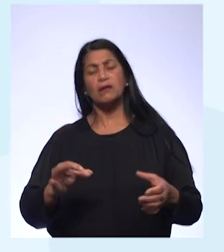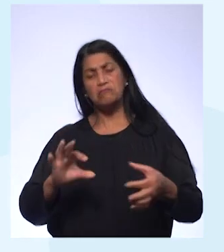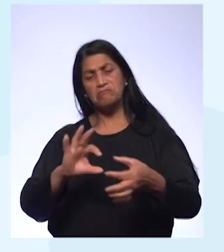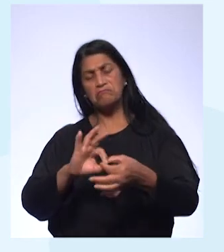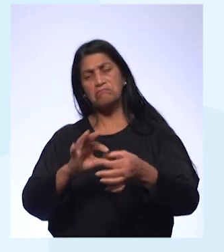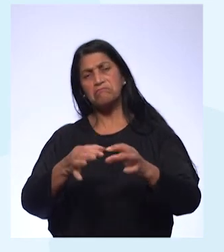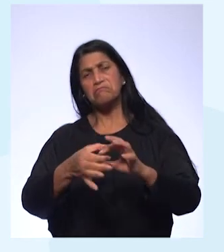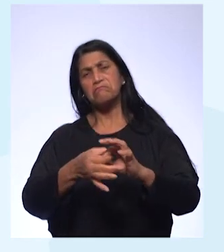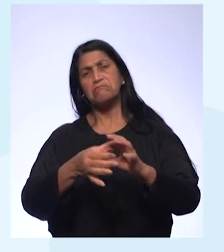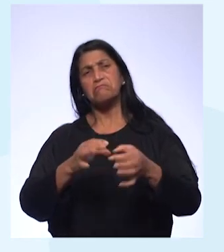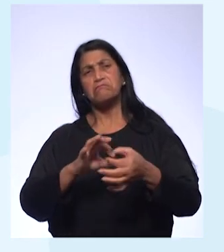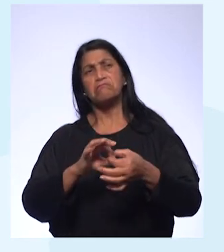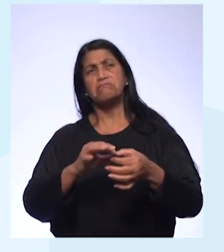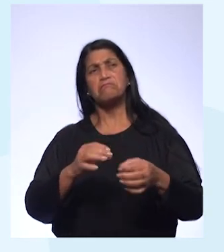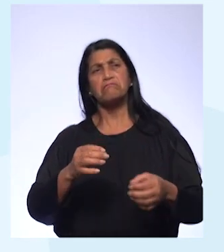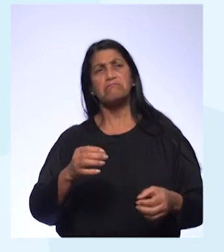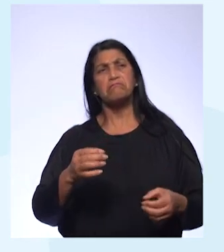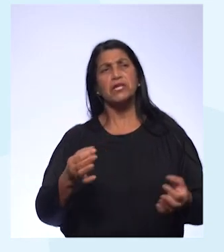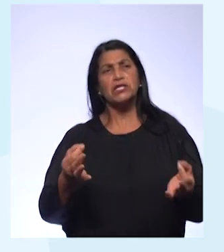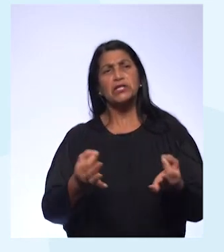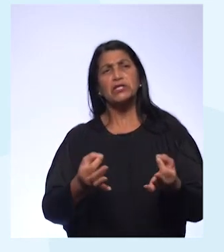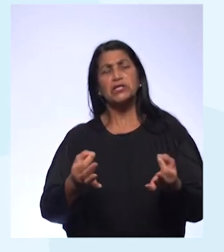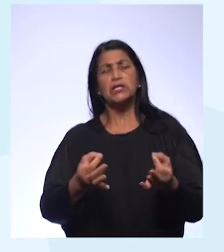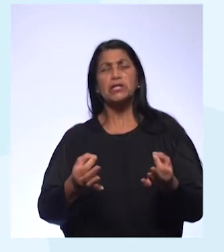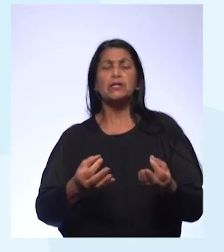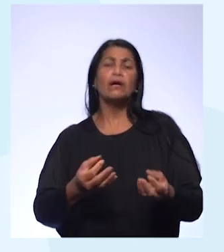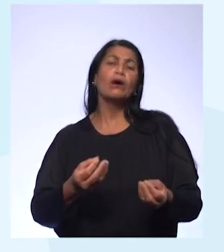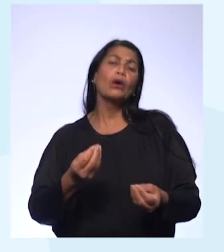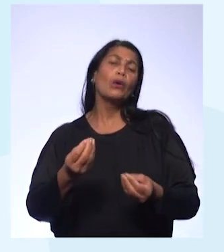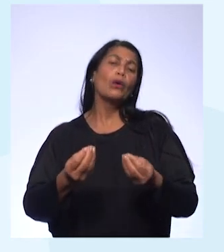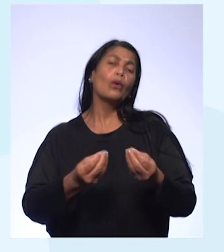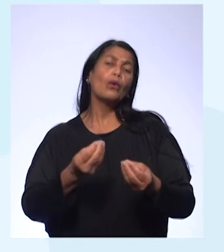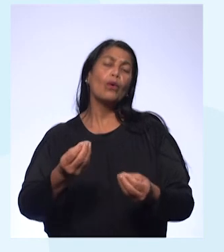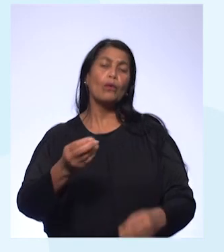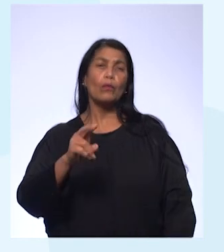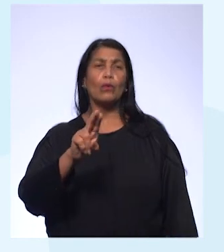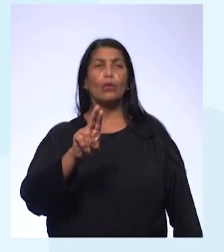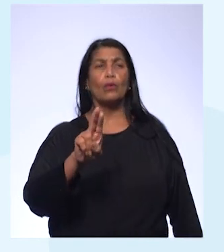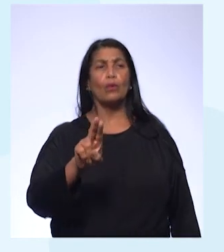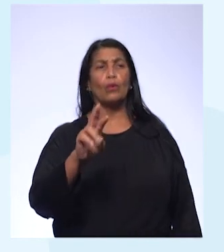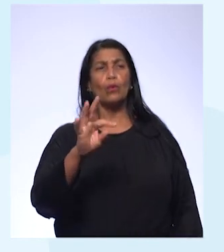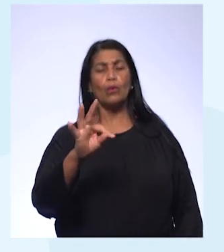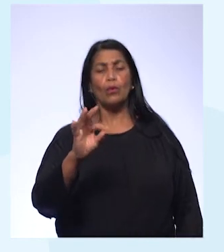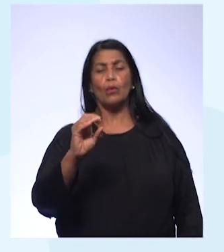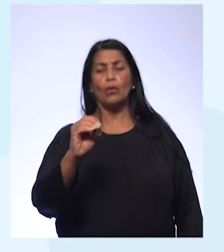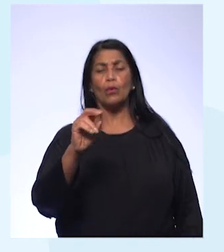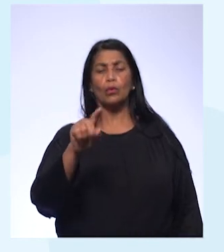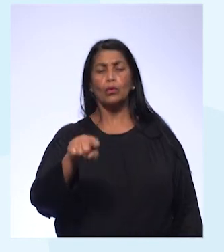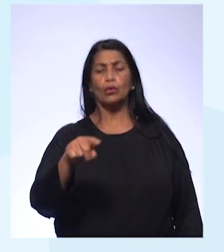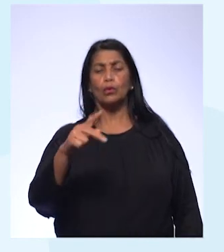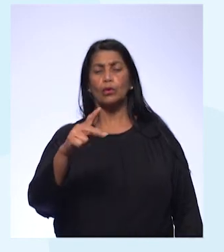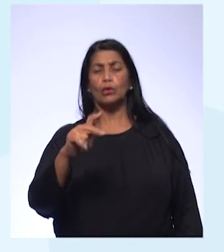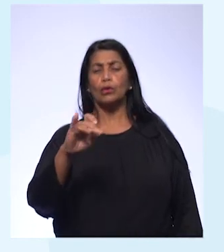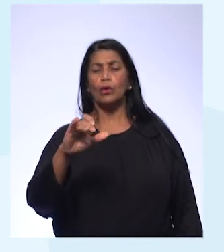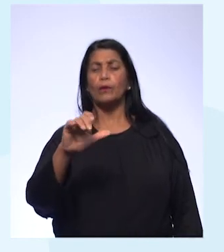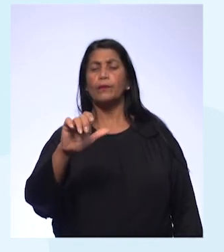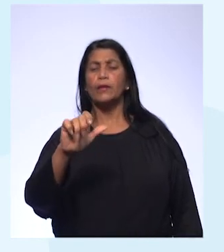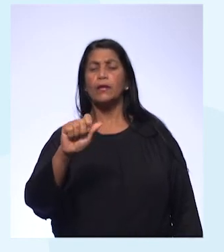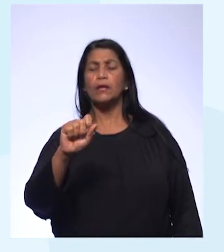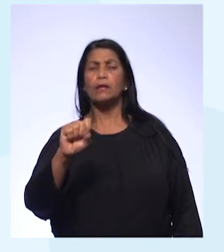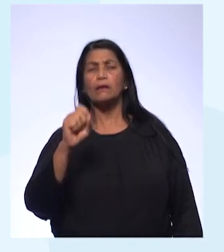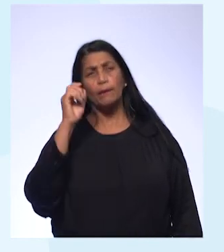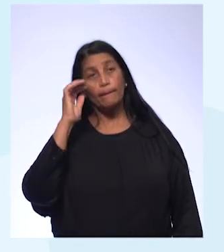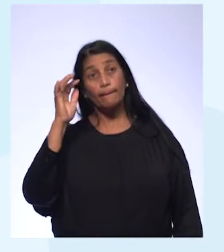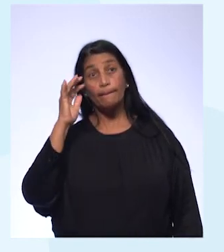como as de Fourier e Owen, foram classificadas como utópicas? Pensem bem, em 2 minutos